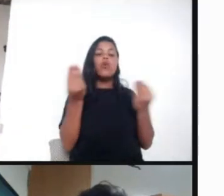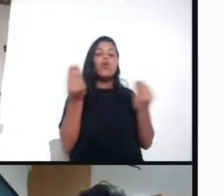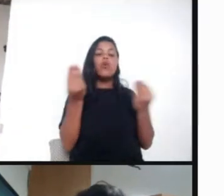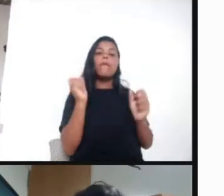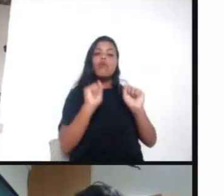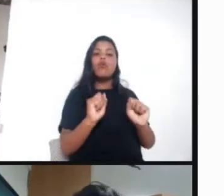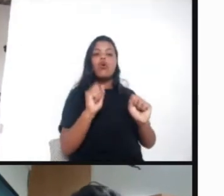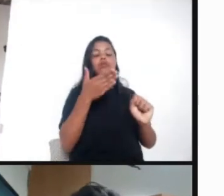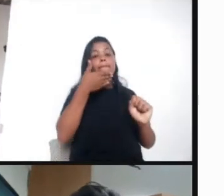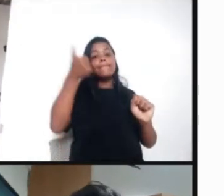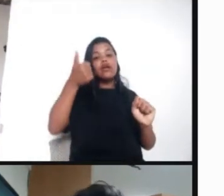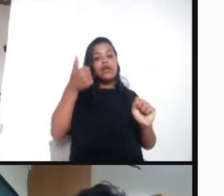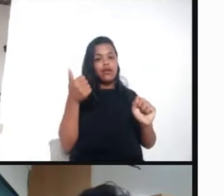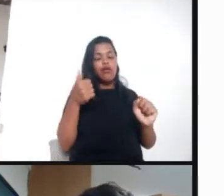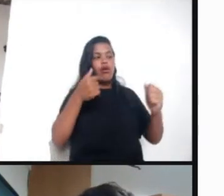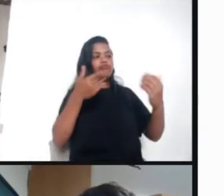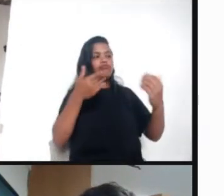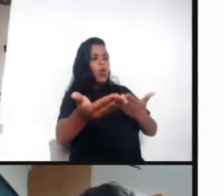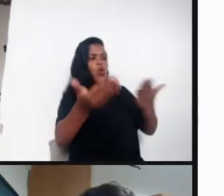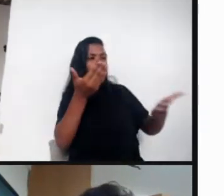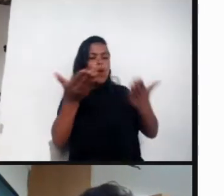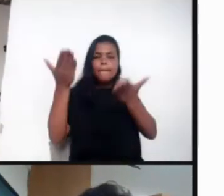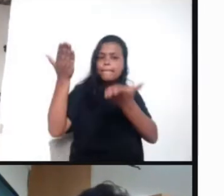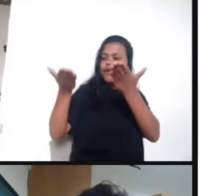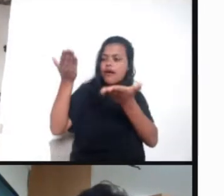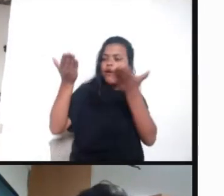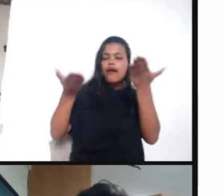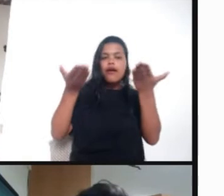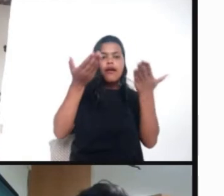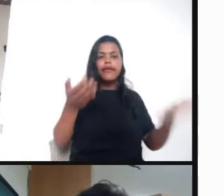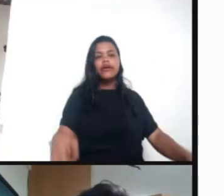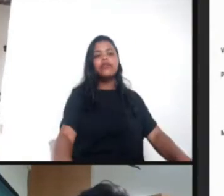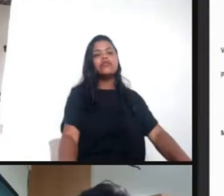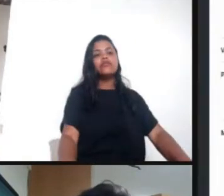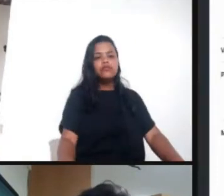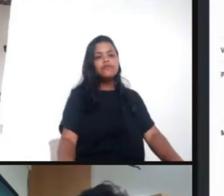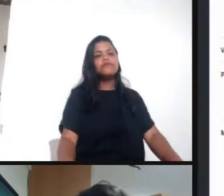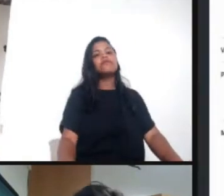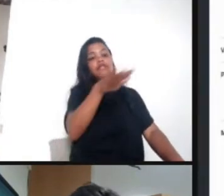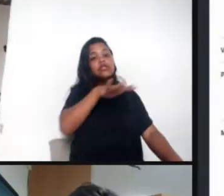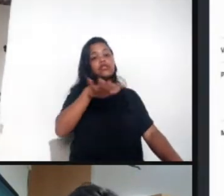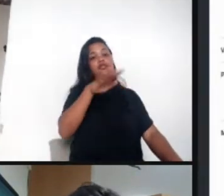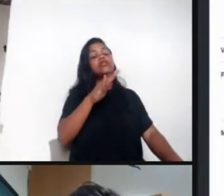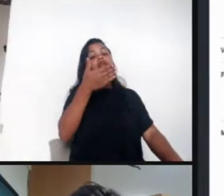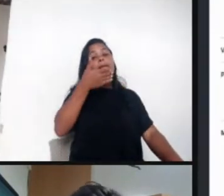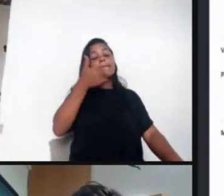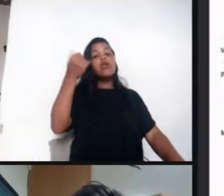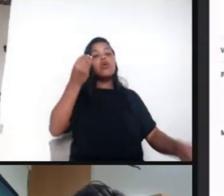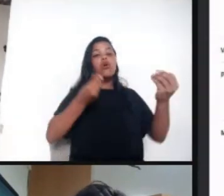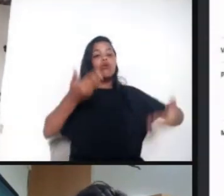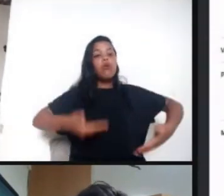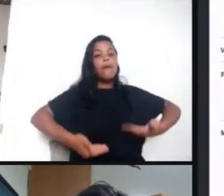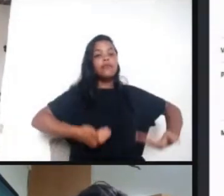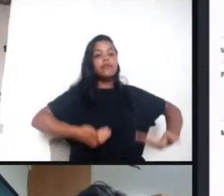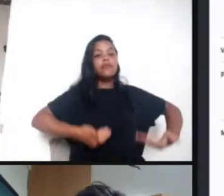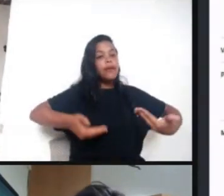comparados entre si, dentre esses fármacos, dentre esses tratamentos, e quais teriam o melhor desempenho. Então, aqui o tempo de